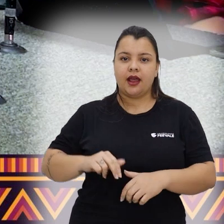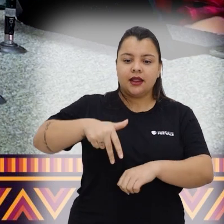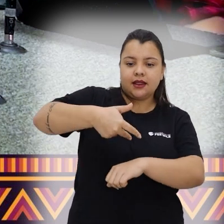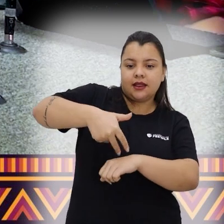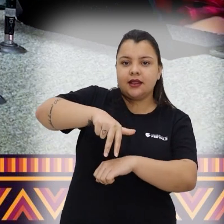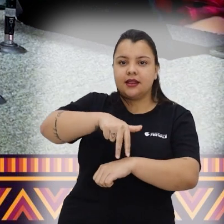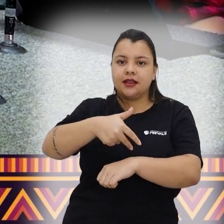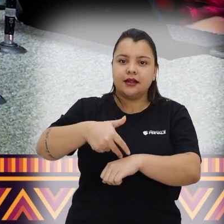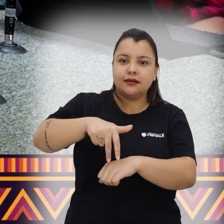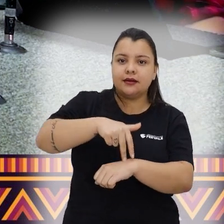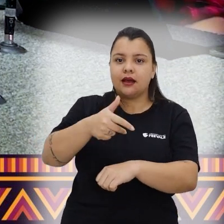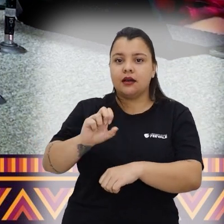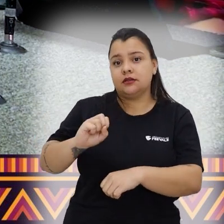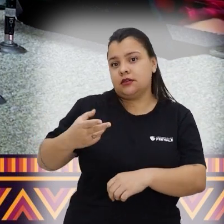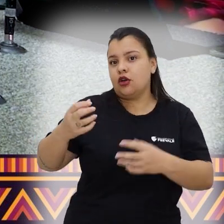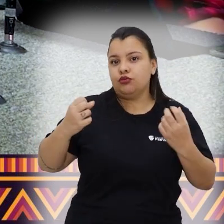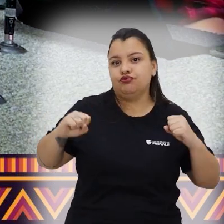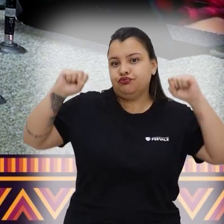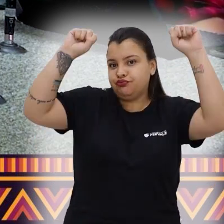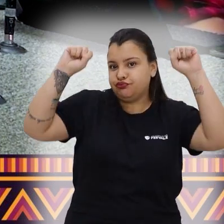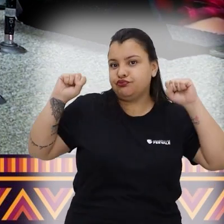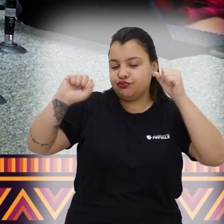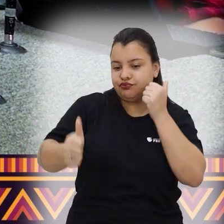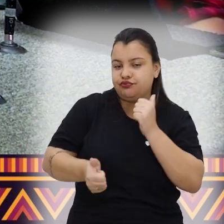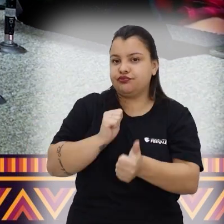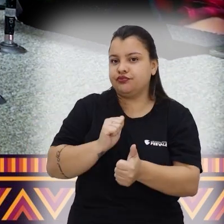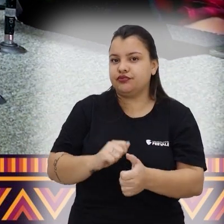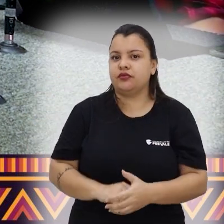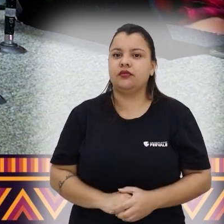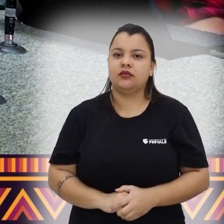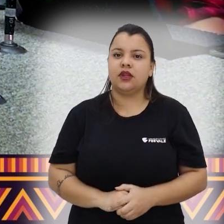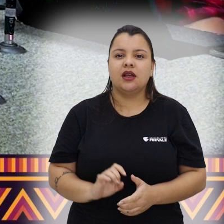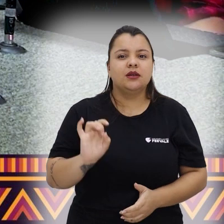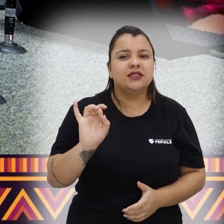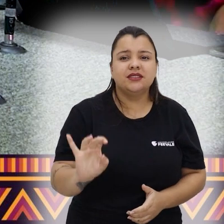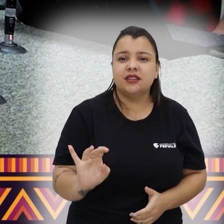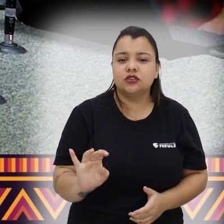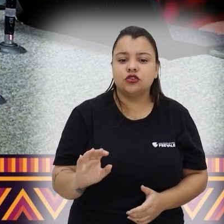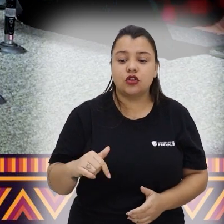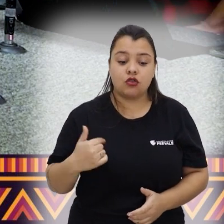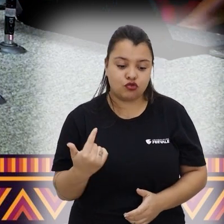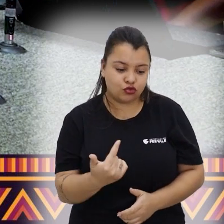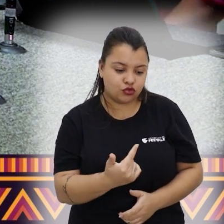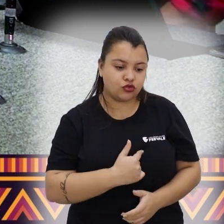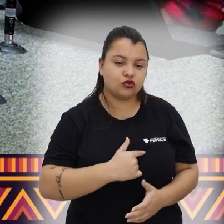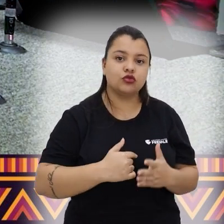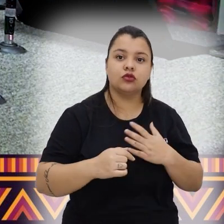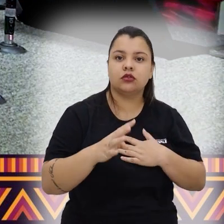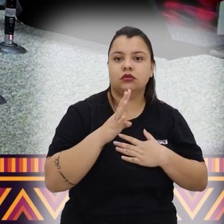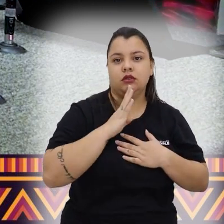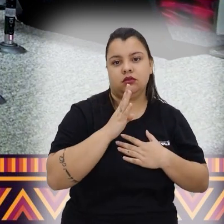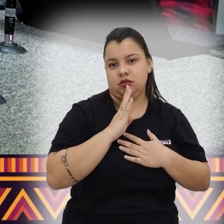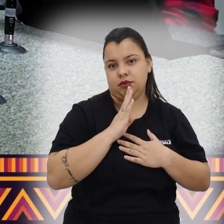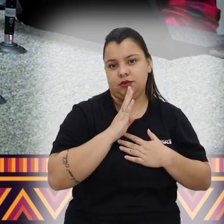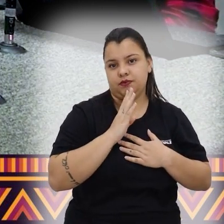corporal, e aí nos esportes, né? Então tem tudo isso, assim. Mas isso é só o nosso reconhecimento. Sim. Né? Isso, claro,